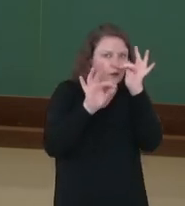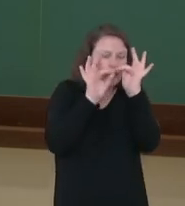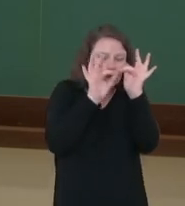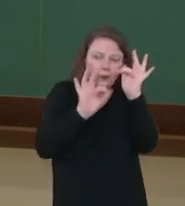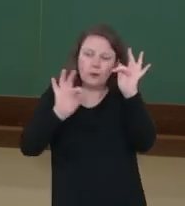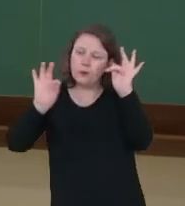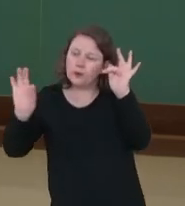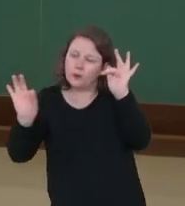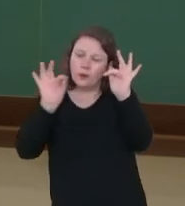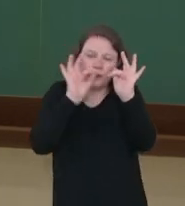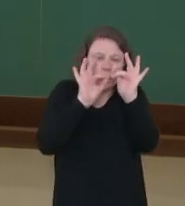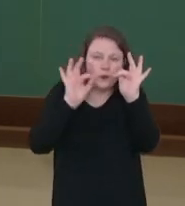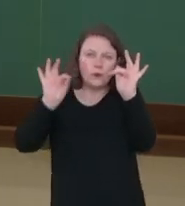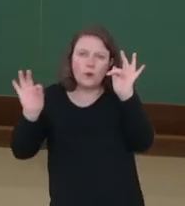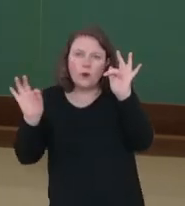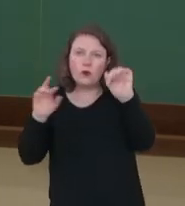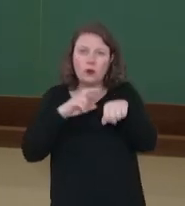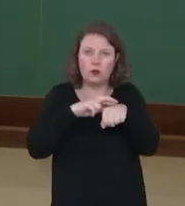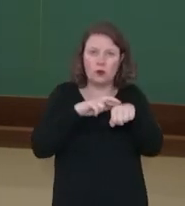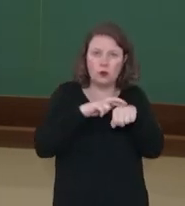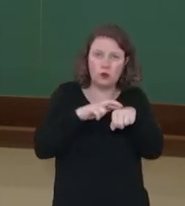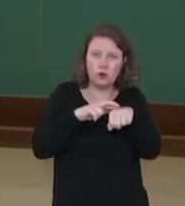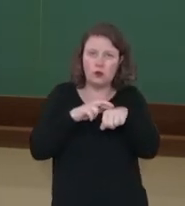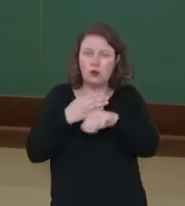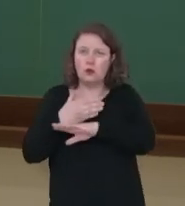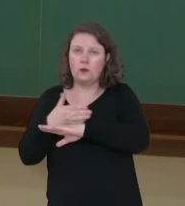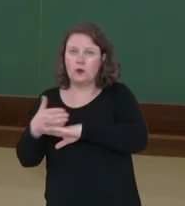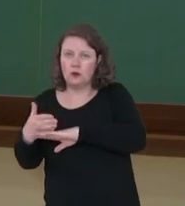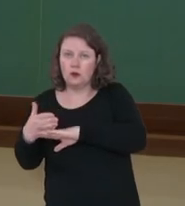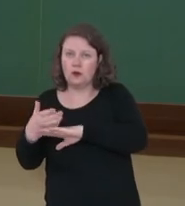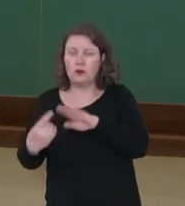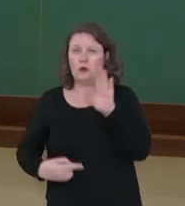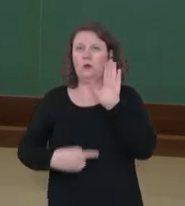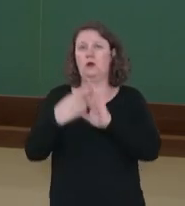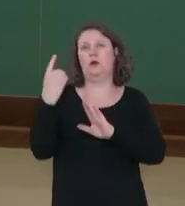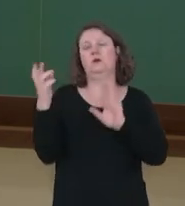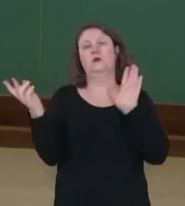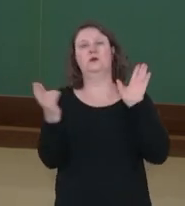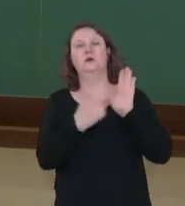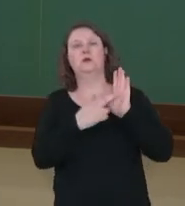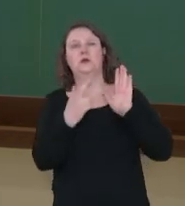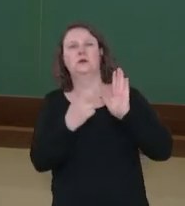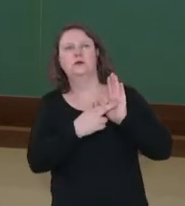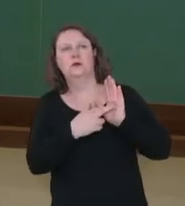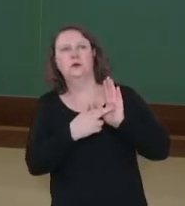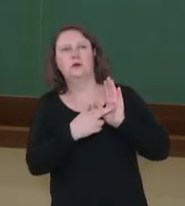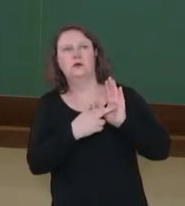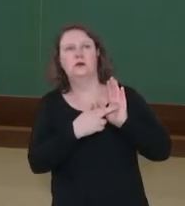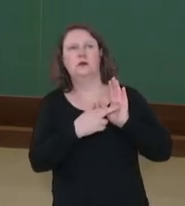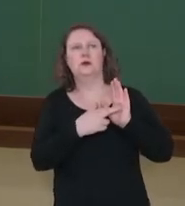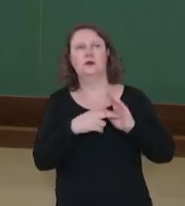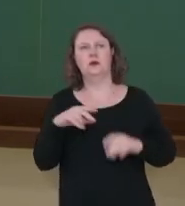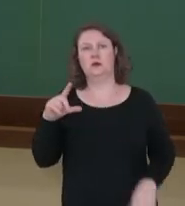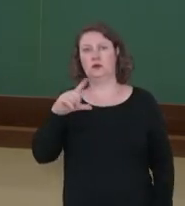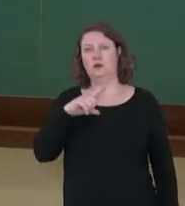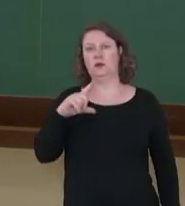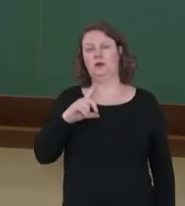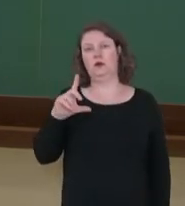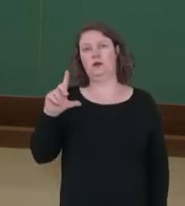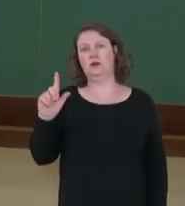e brancas, ele obtém como primeiro resultado, a primeira geração, que ele chama de geração